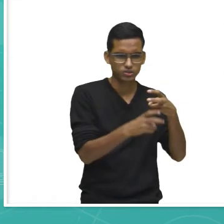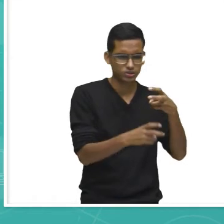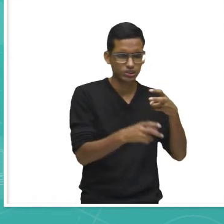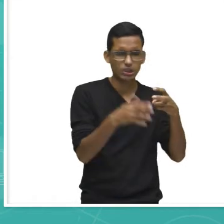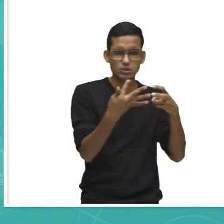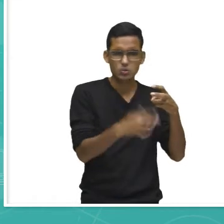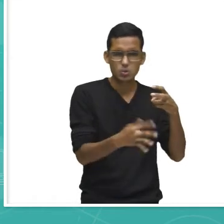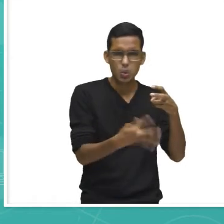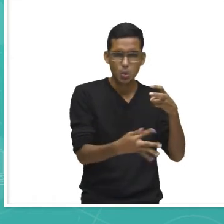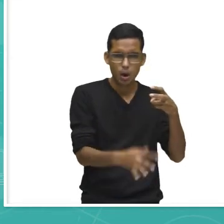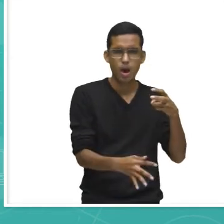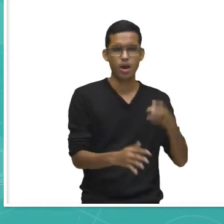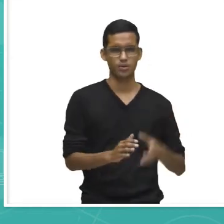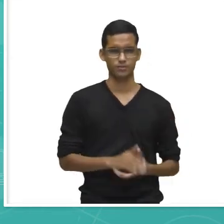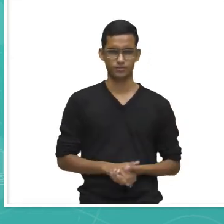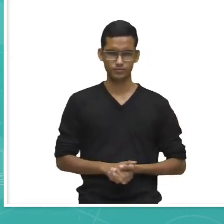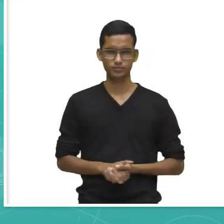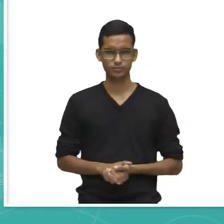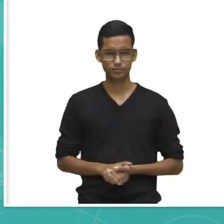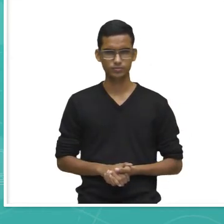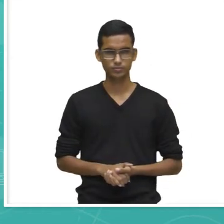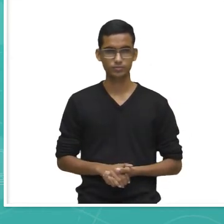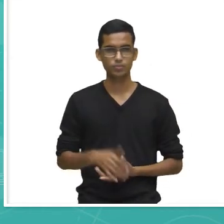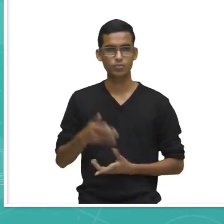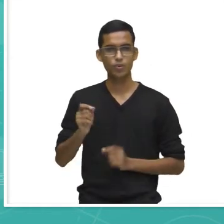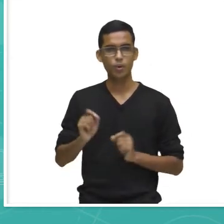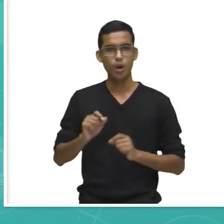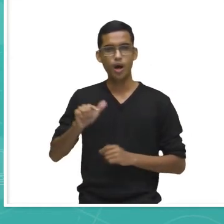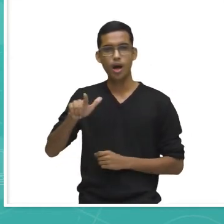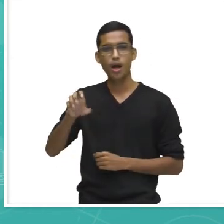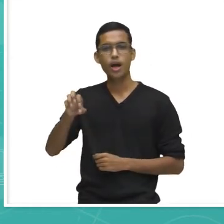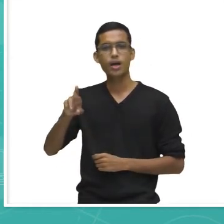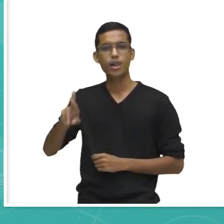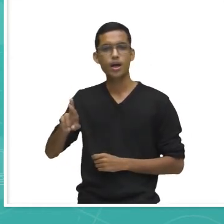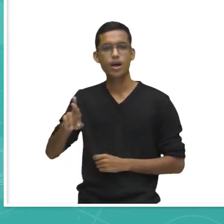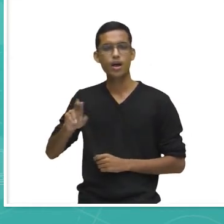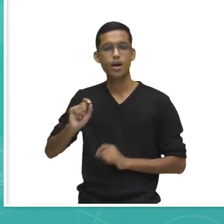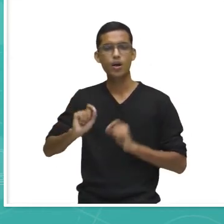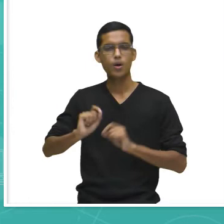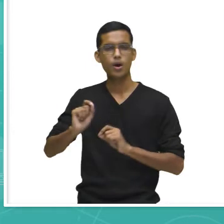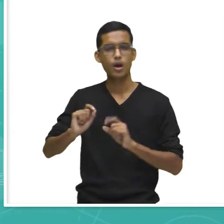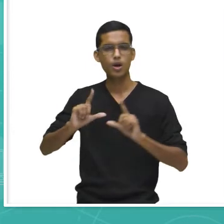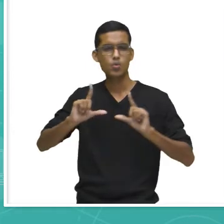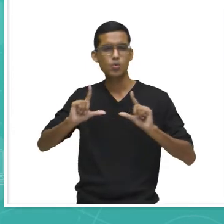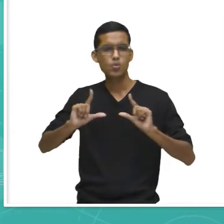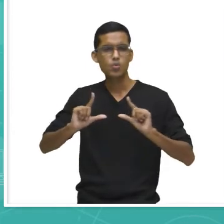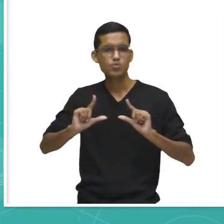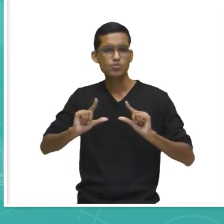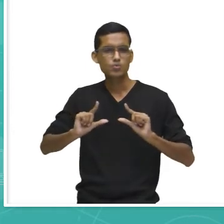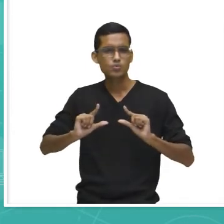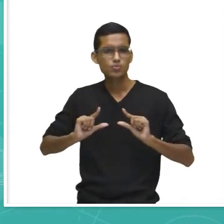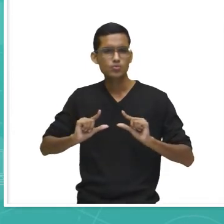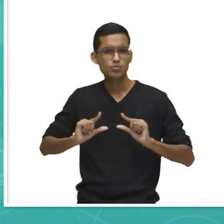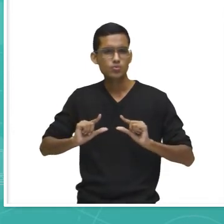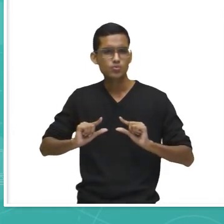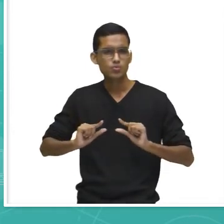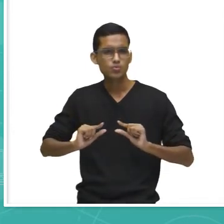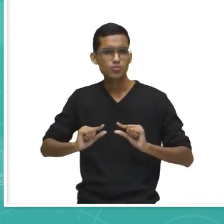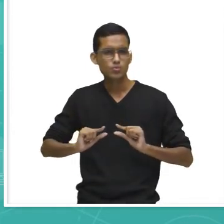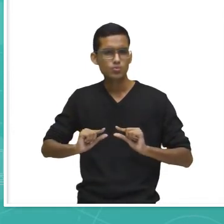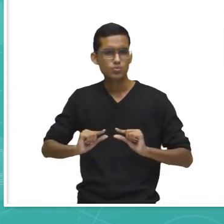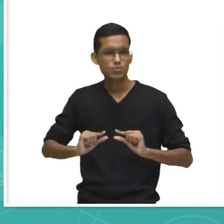ela reduz... Só volta um pouquinho para mim, por favor. Isso. A Lé reduz gradativa